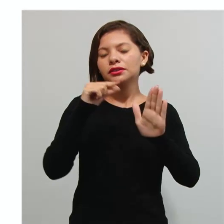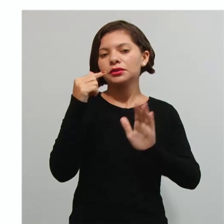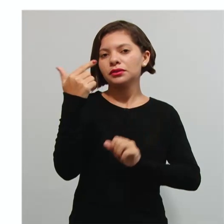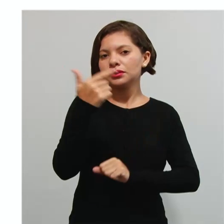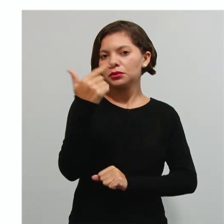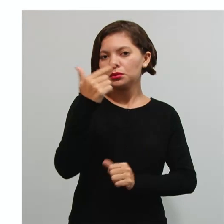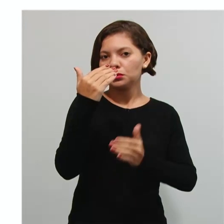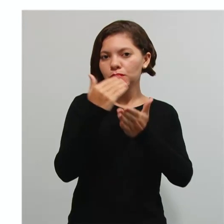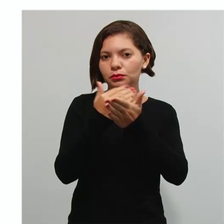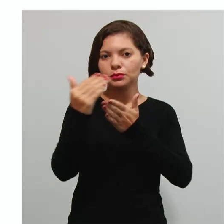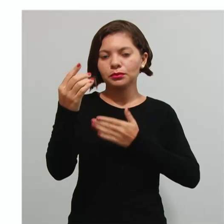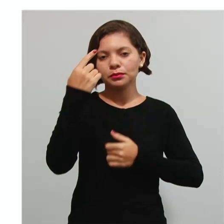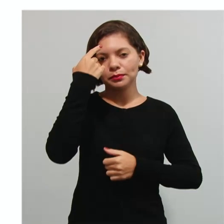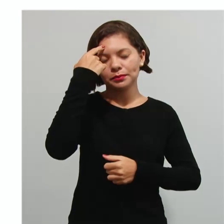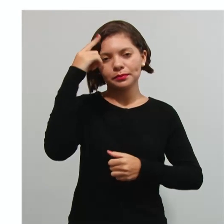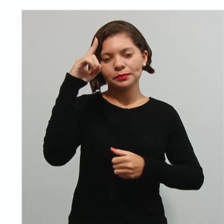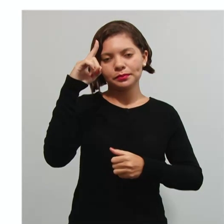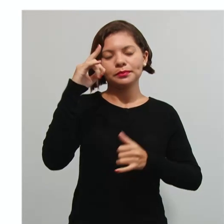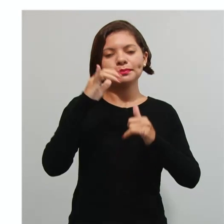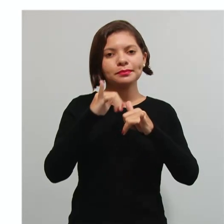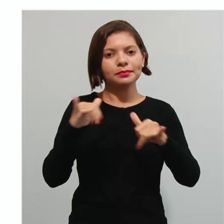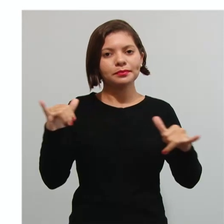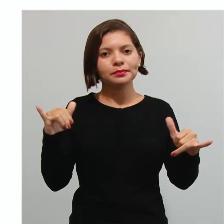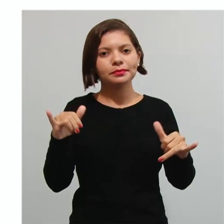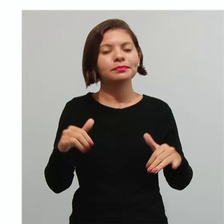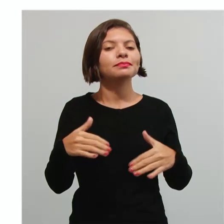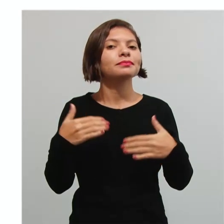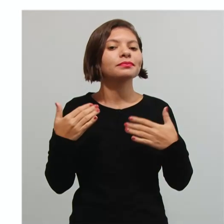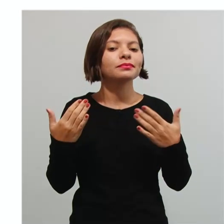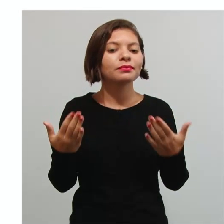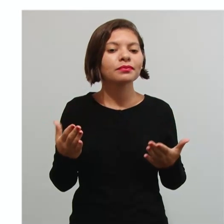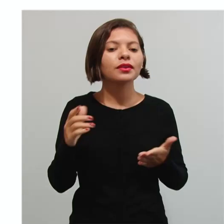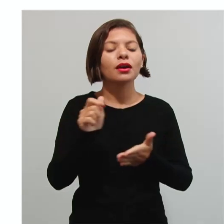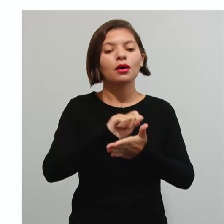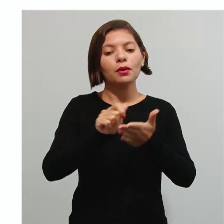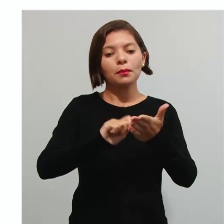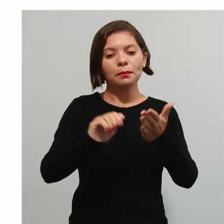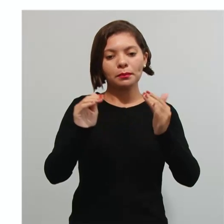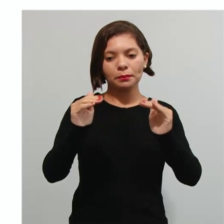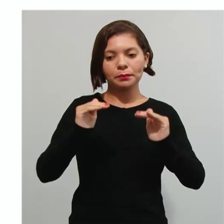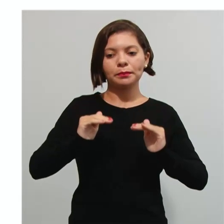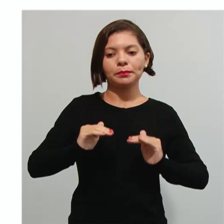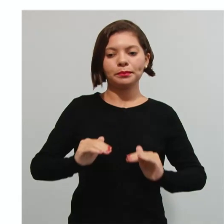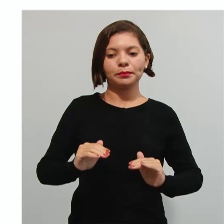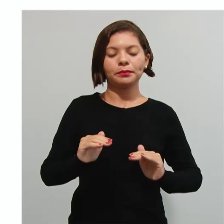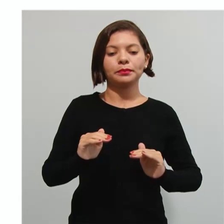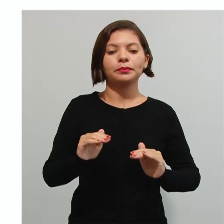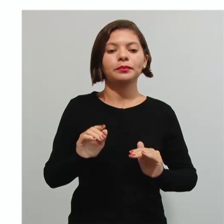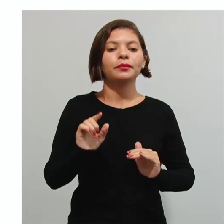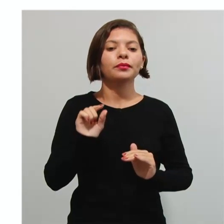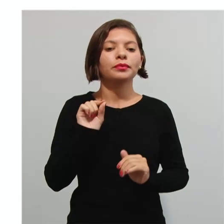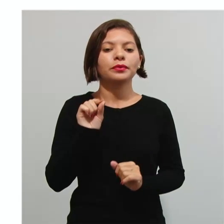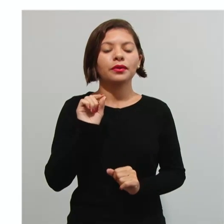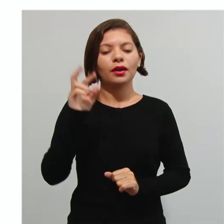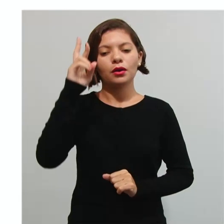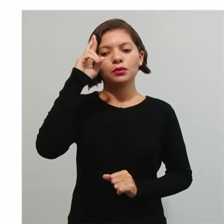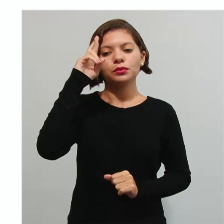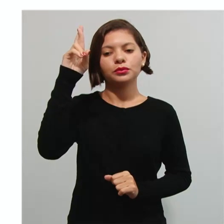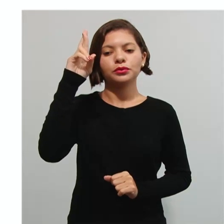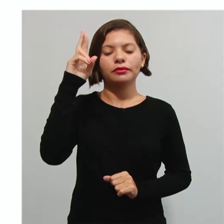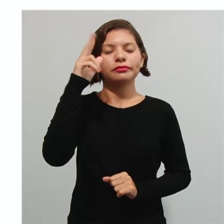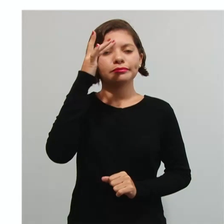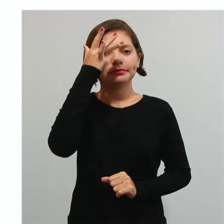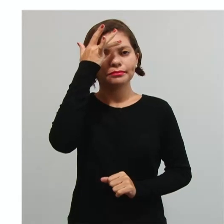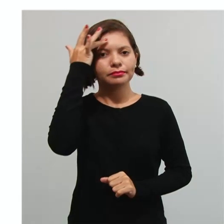entra em vigor a partir da data de publicação. E aí, a assinatura e o cargo da pessoa,